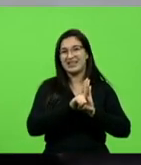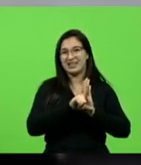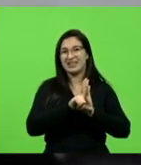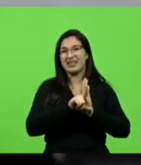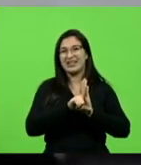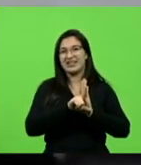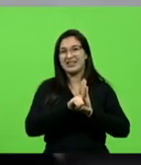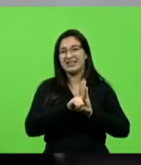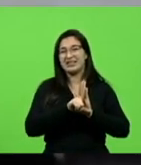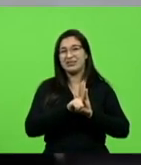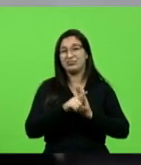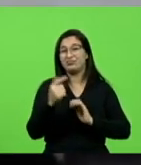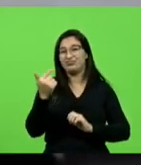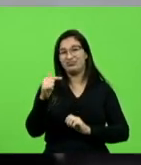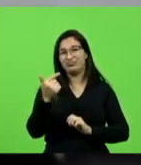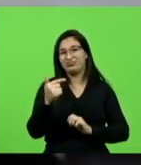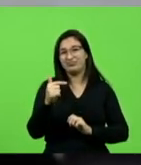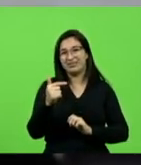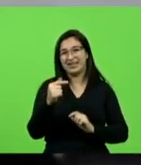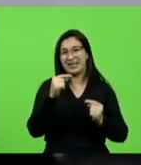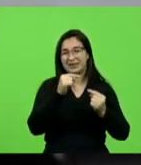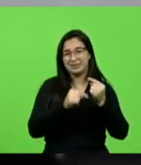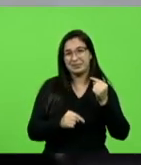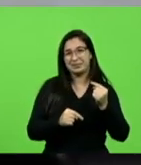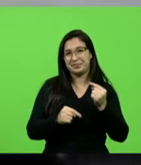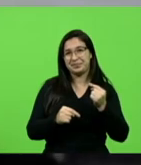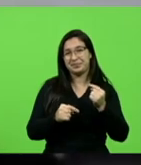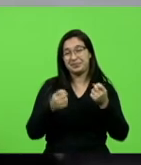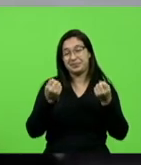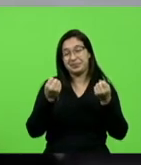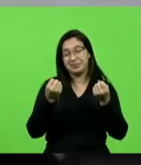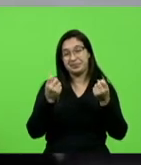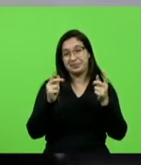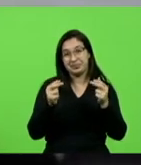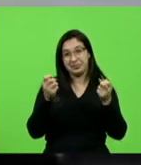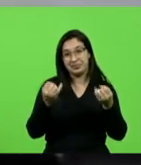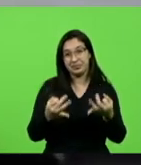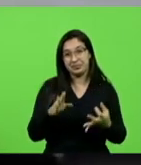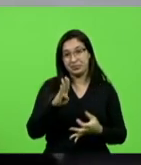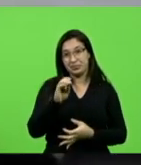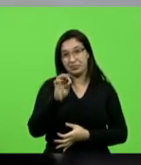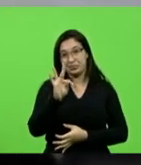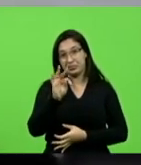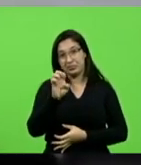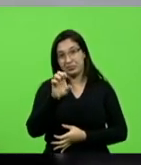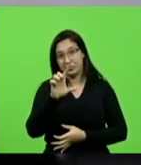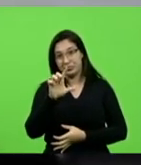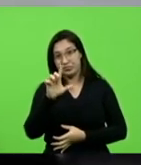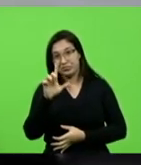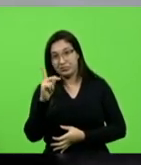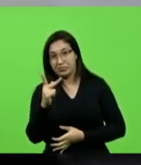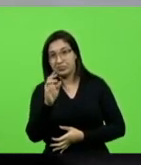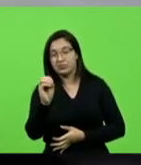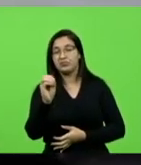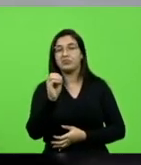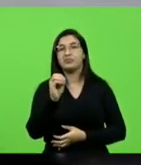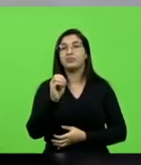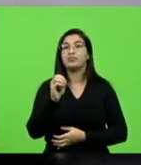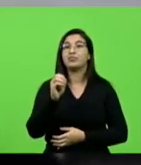Nacional, conforme bem enunciou o Dr. Botega. De outro lado, eu faço coro